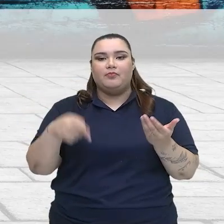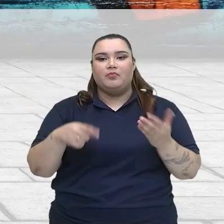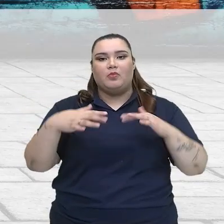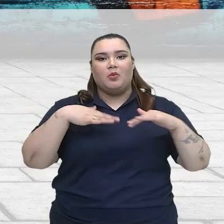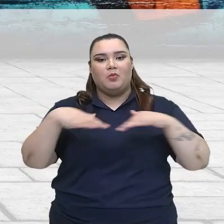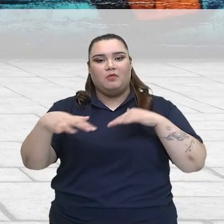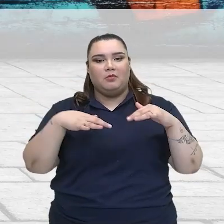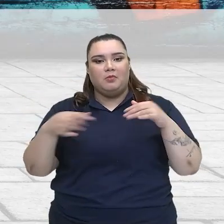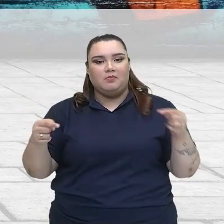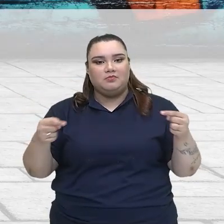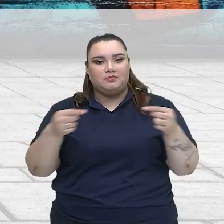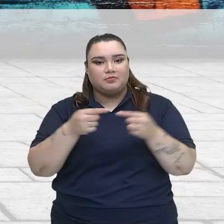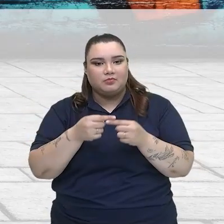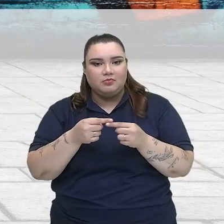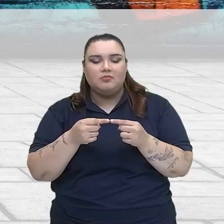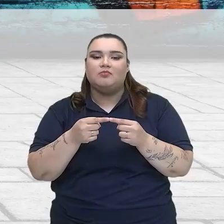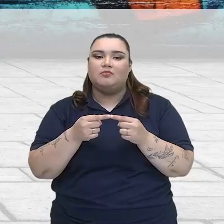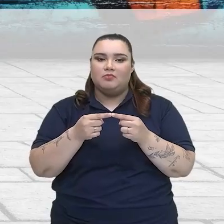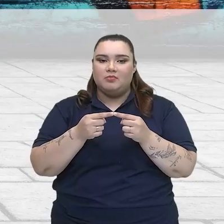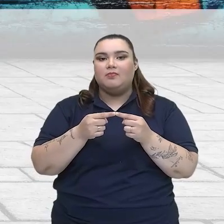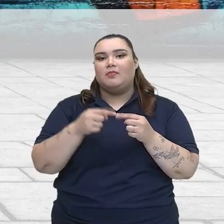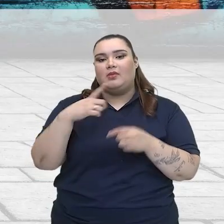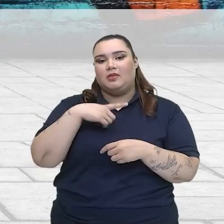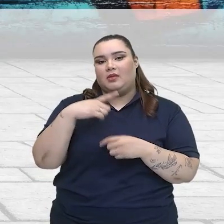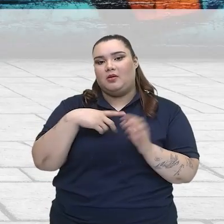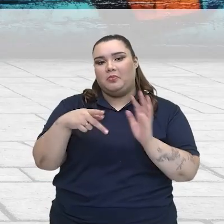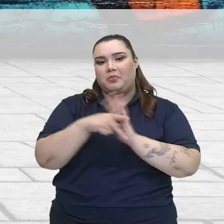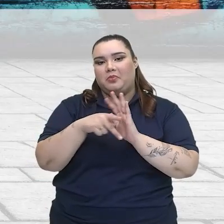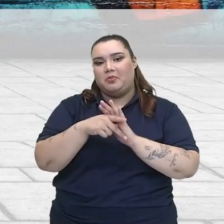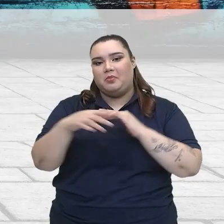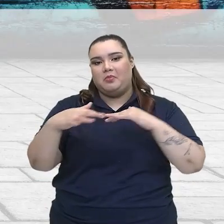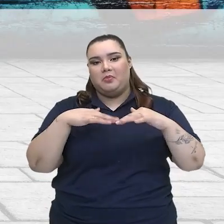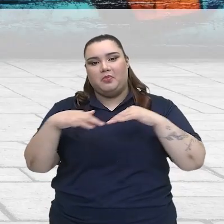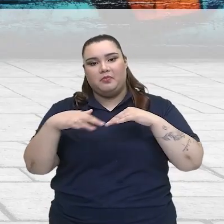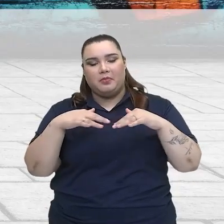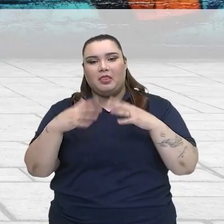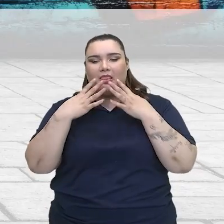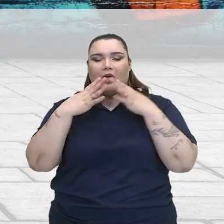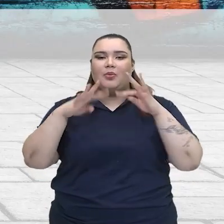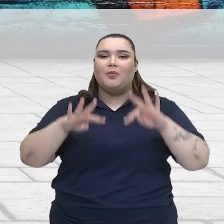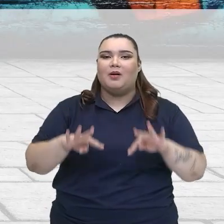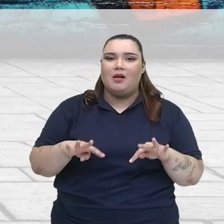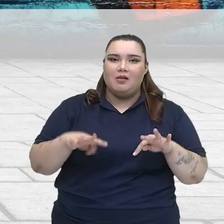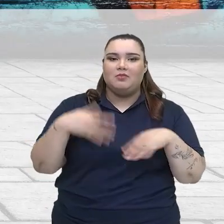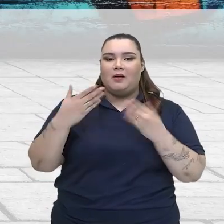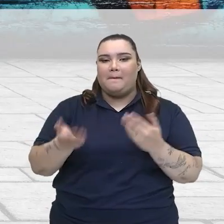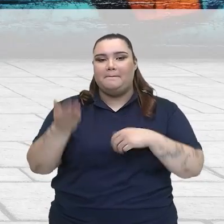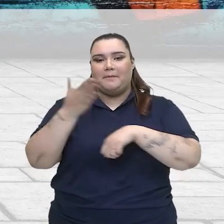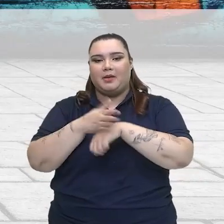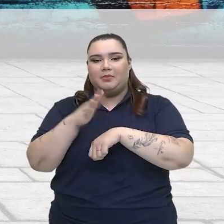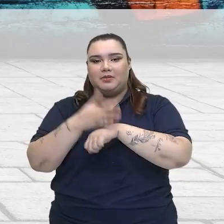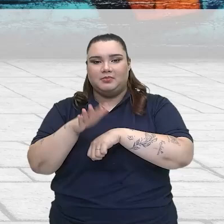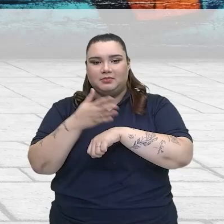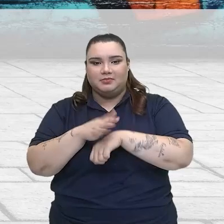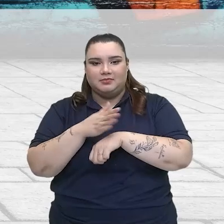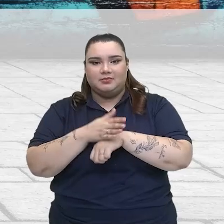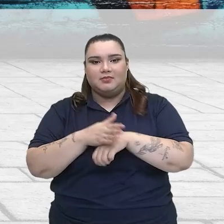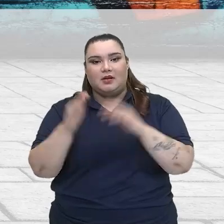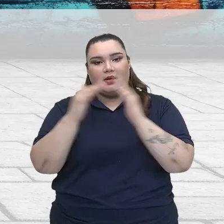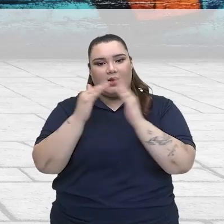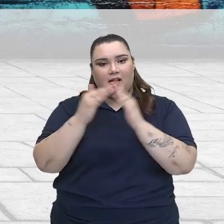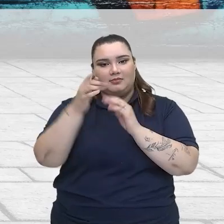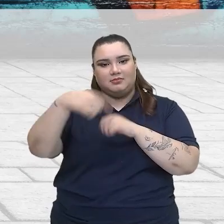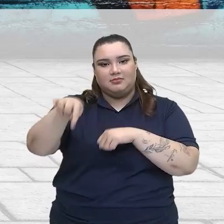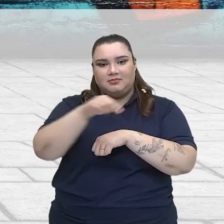e meu músculo fica rígido. Bum! Então, isso a gente faz várias vezes até que se torne